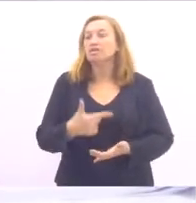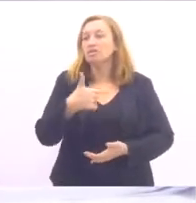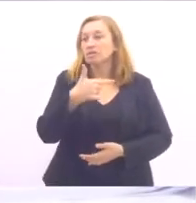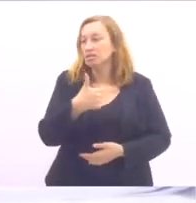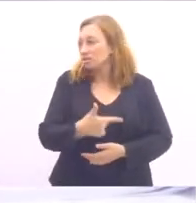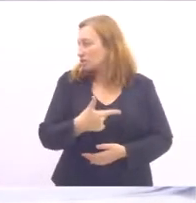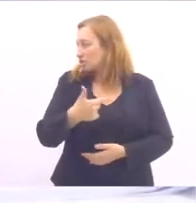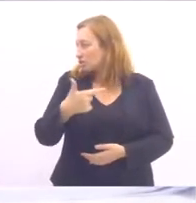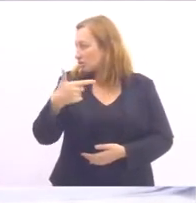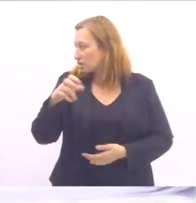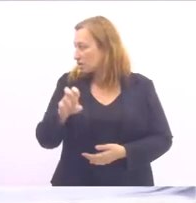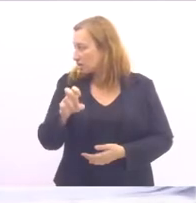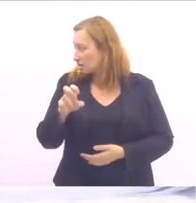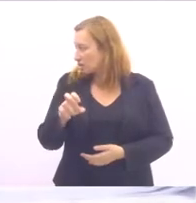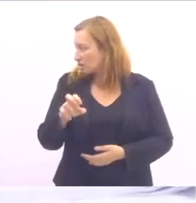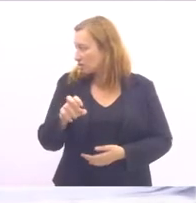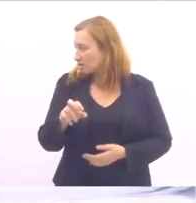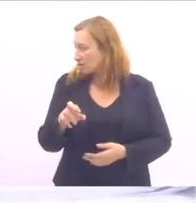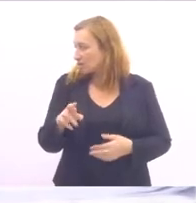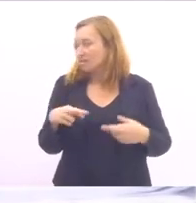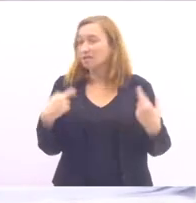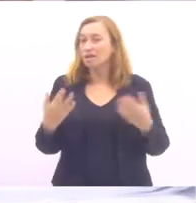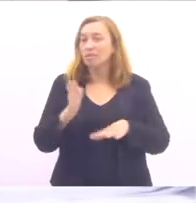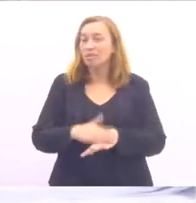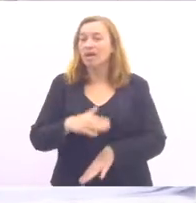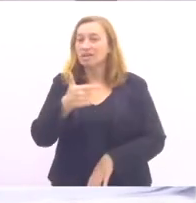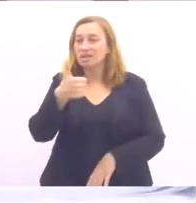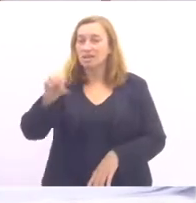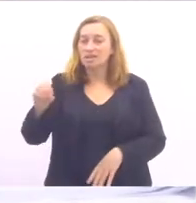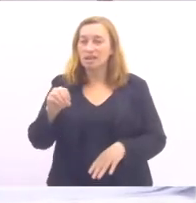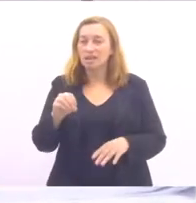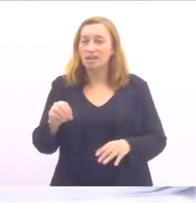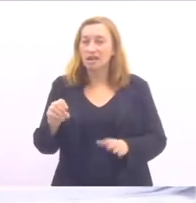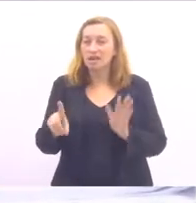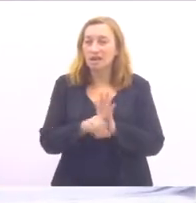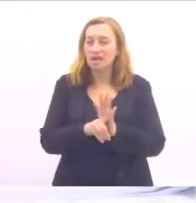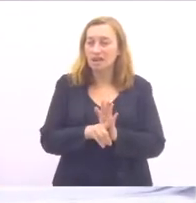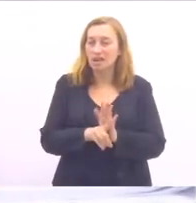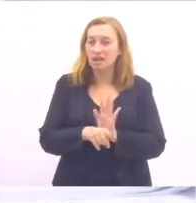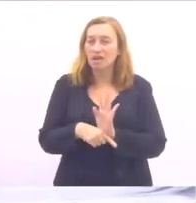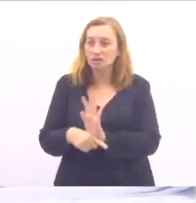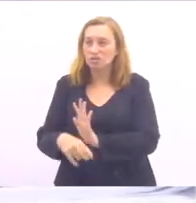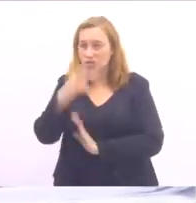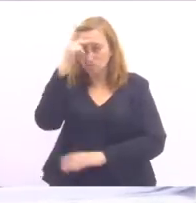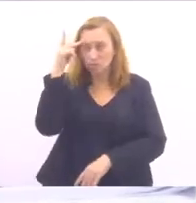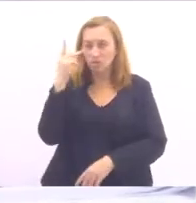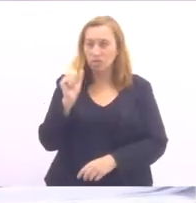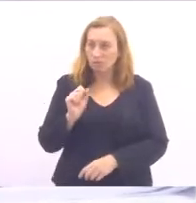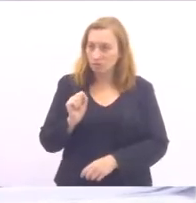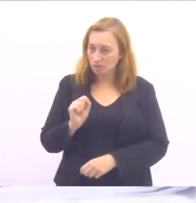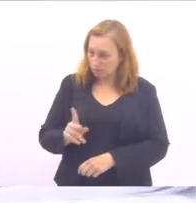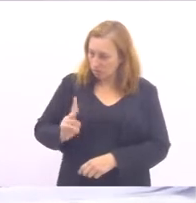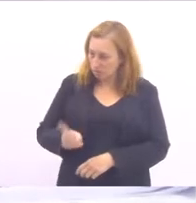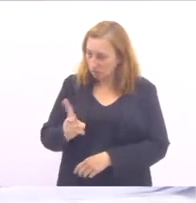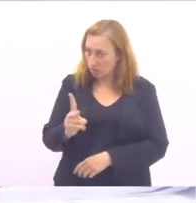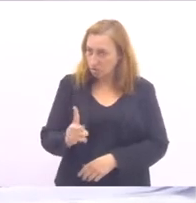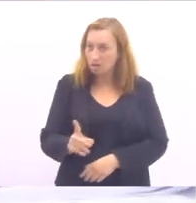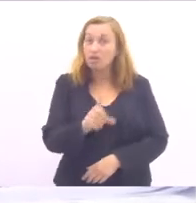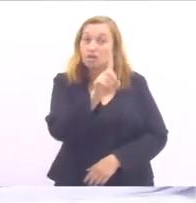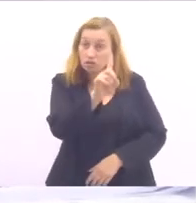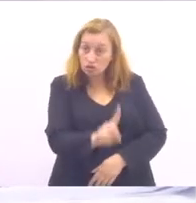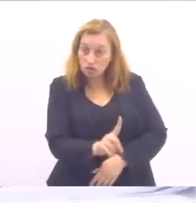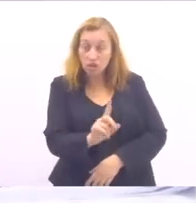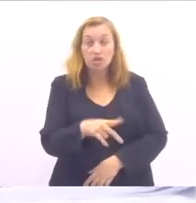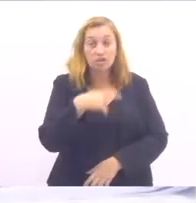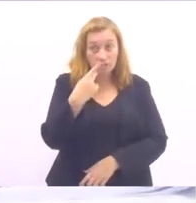tem uma. Deve ter mais de 100 leis a favor das pessoas que estão embaixo. Vamos continuar. Agora, você tem o direito de